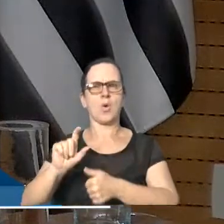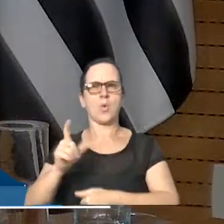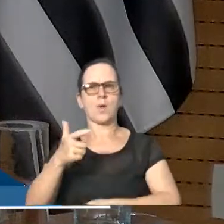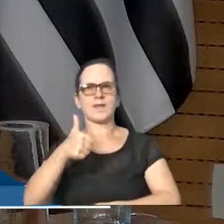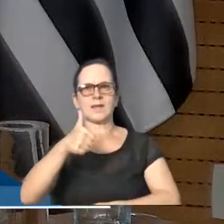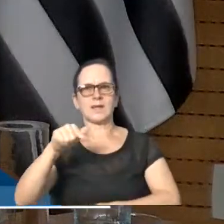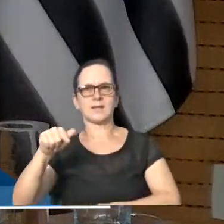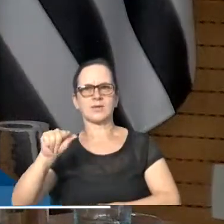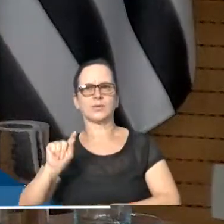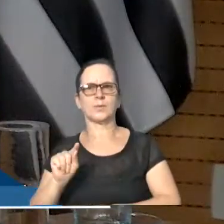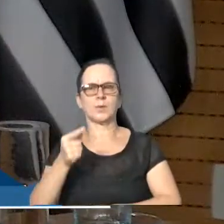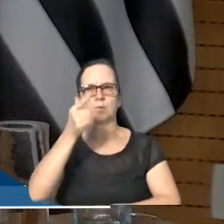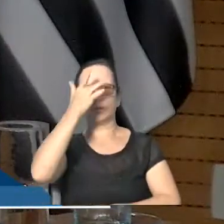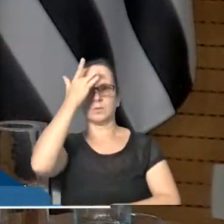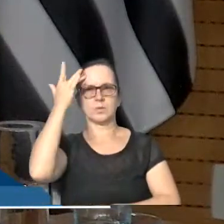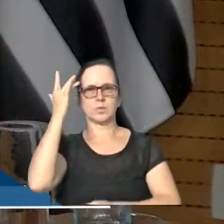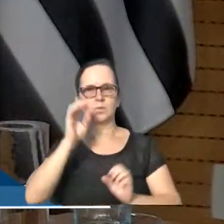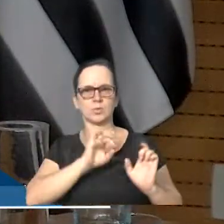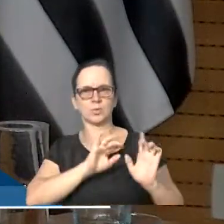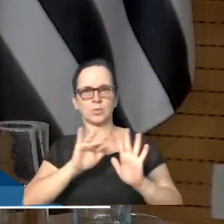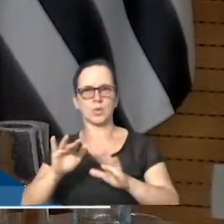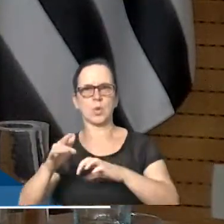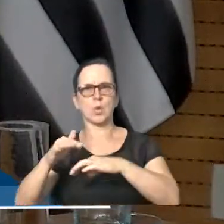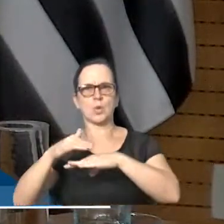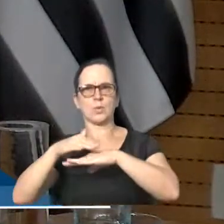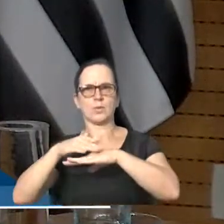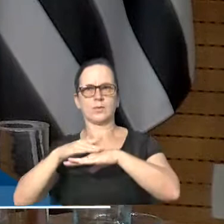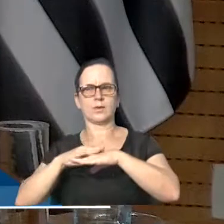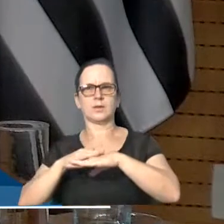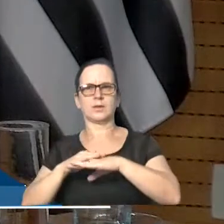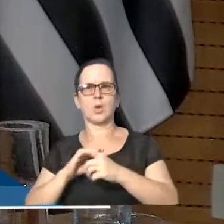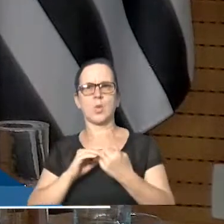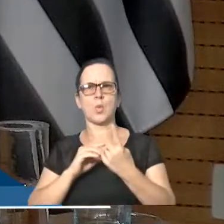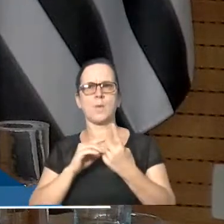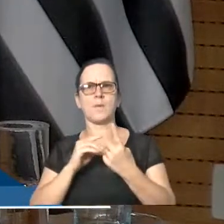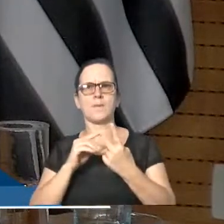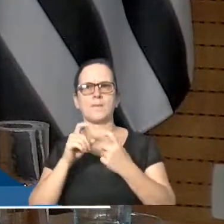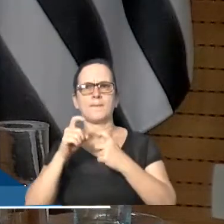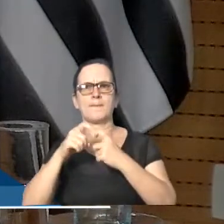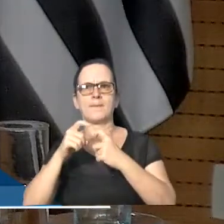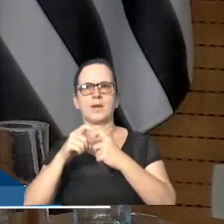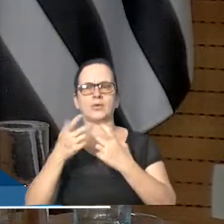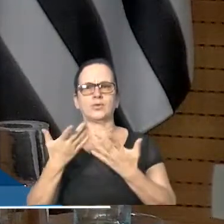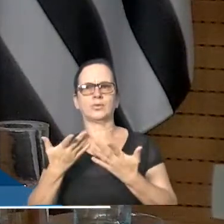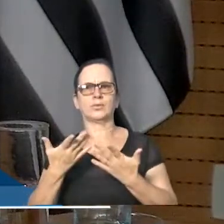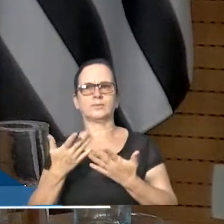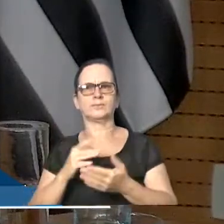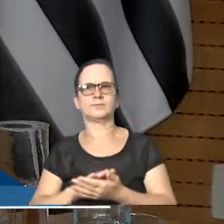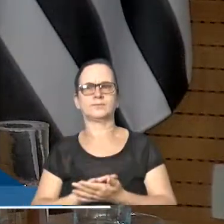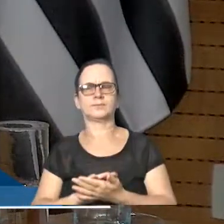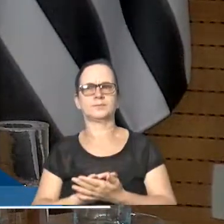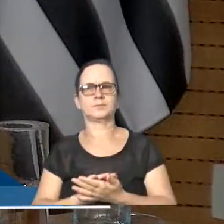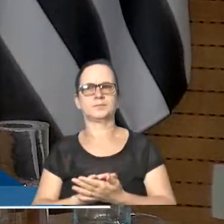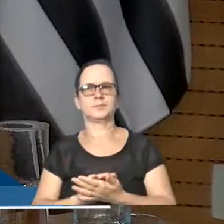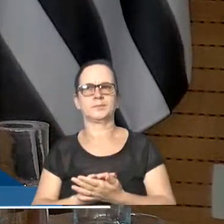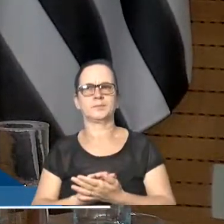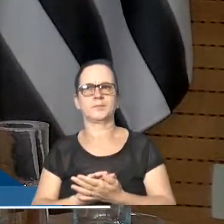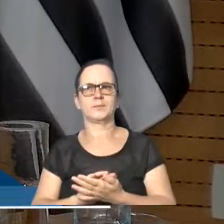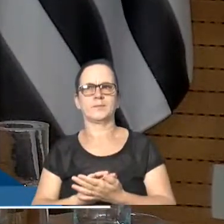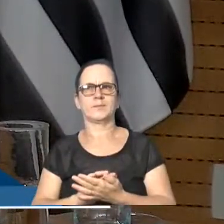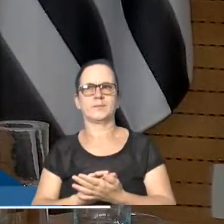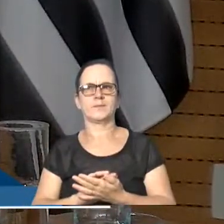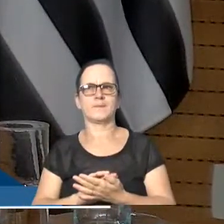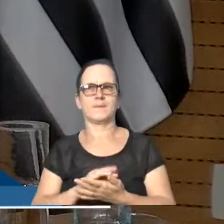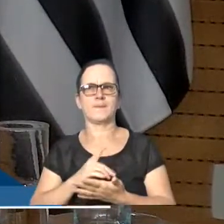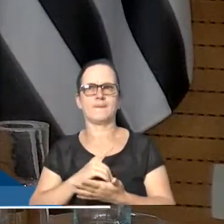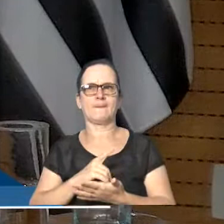mil moradores, onde temos hoje apenas um médico, deixando bem claro isso, apenas um médico, e a condição